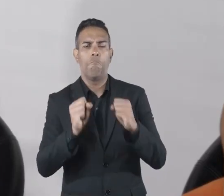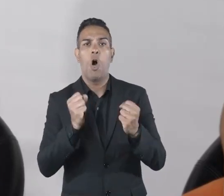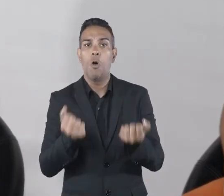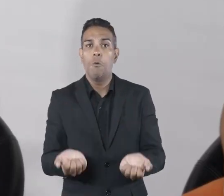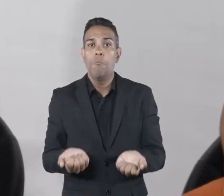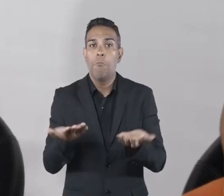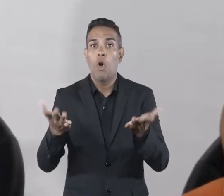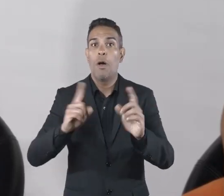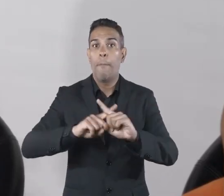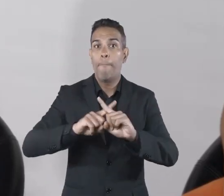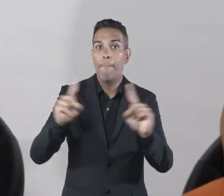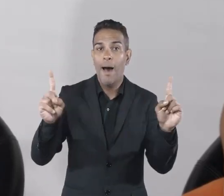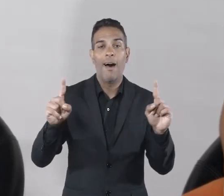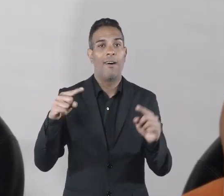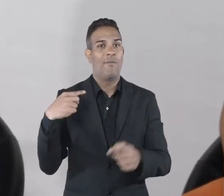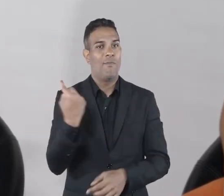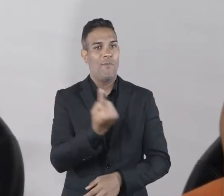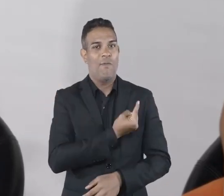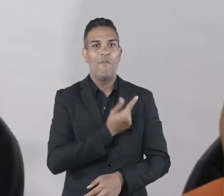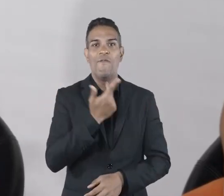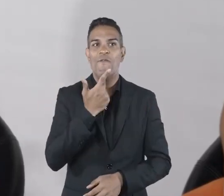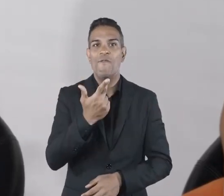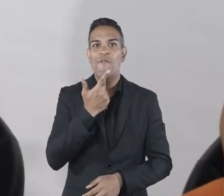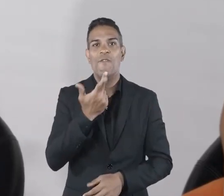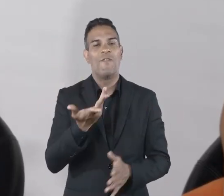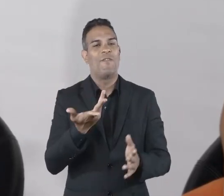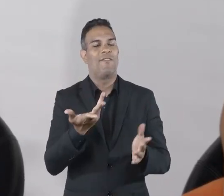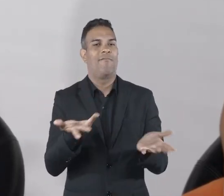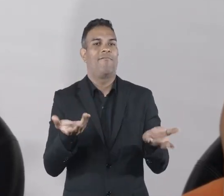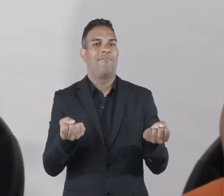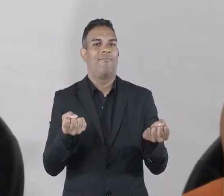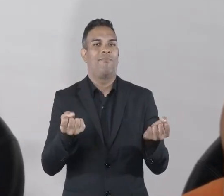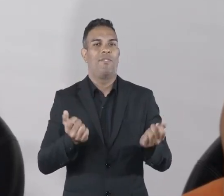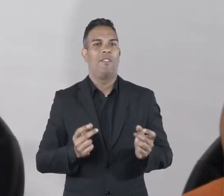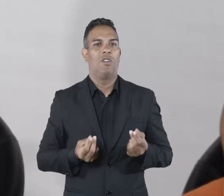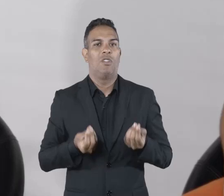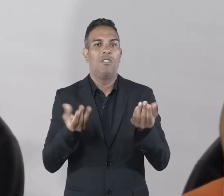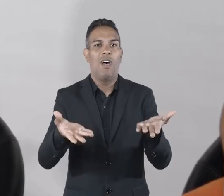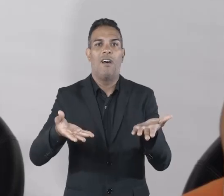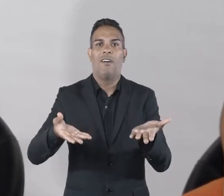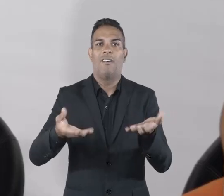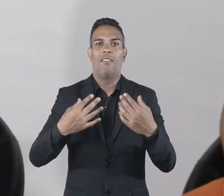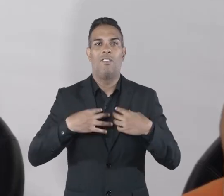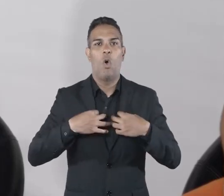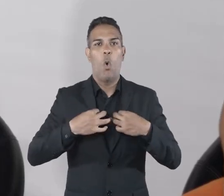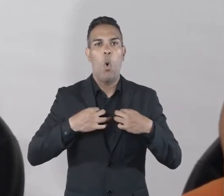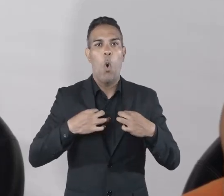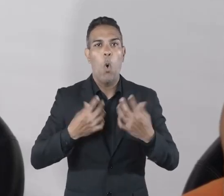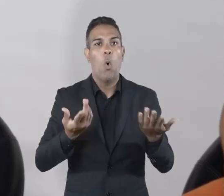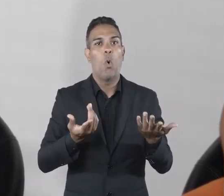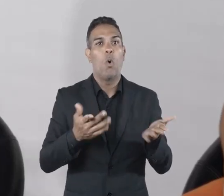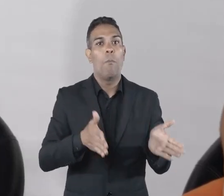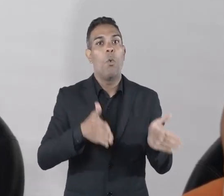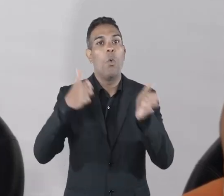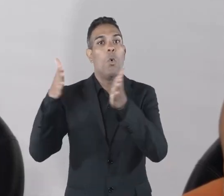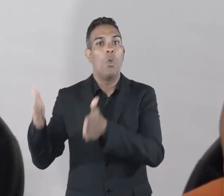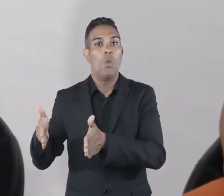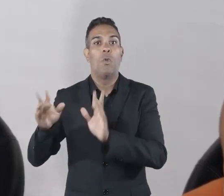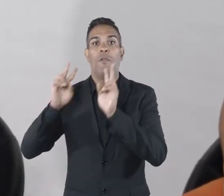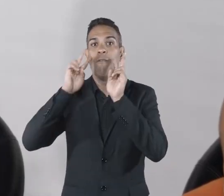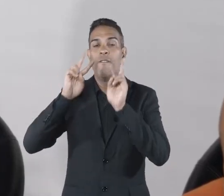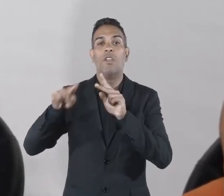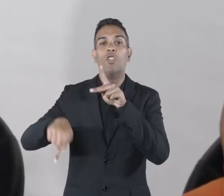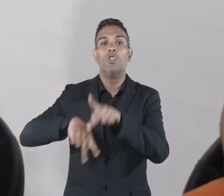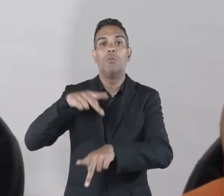atingir, fazer a satisfação pelos brasileiros, porque o público são os brasileiros. E pelas empresas, contratar